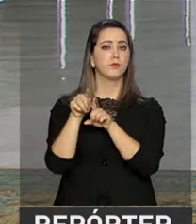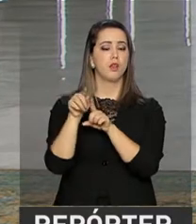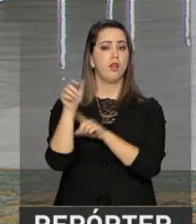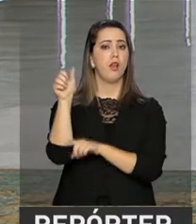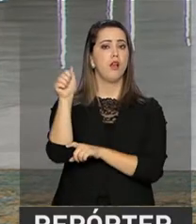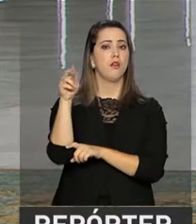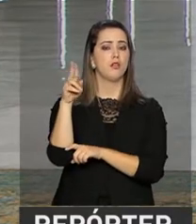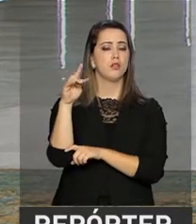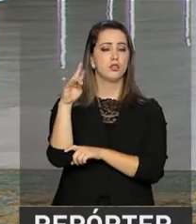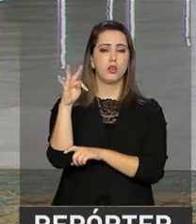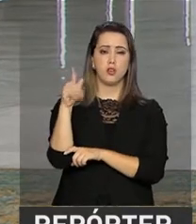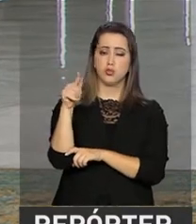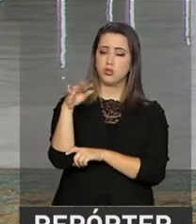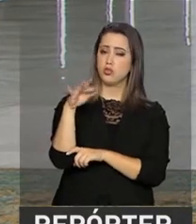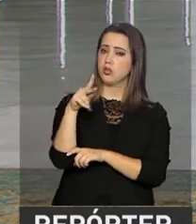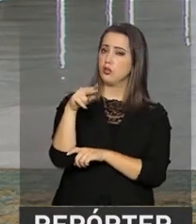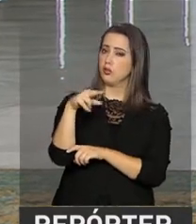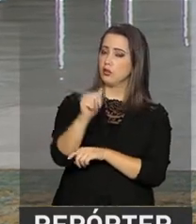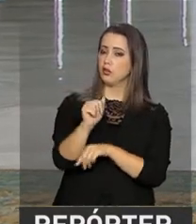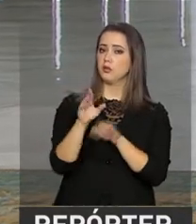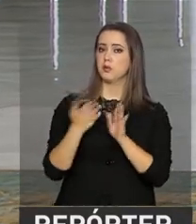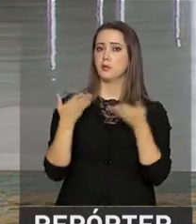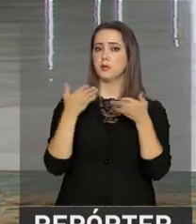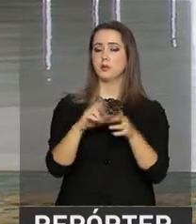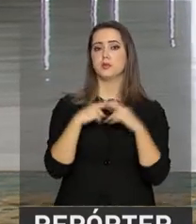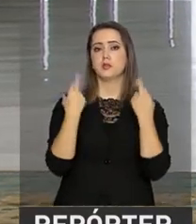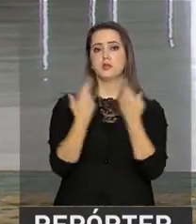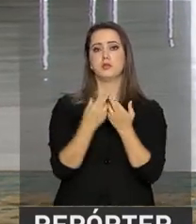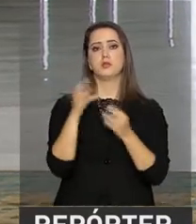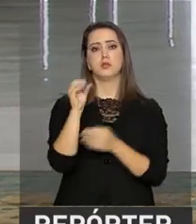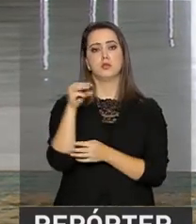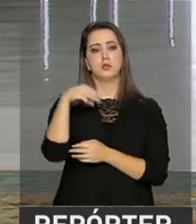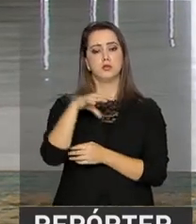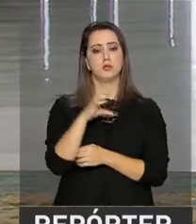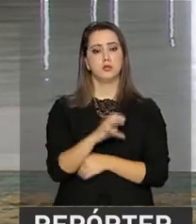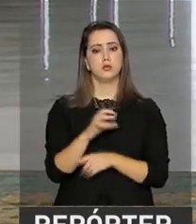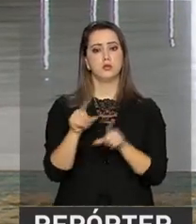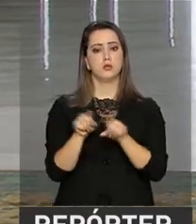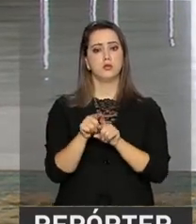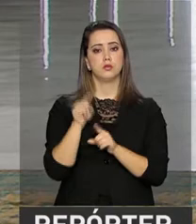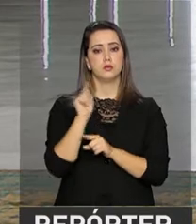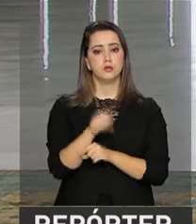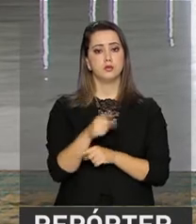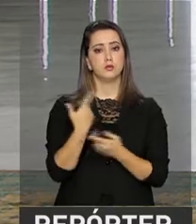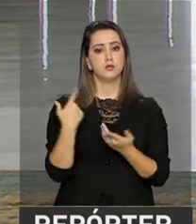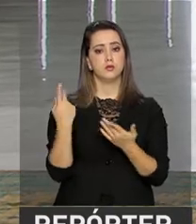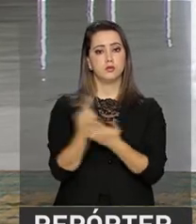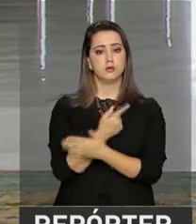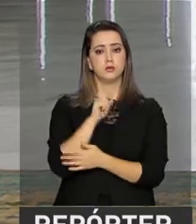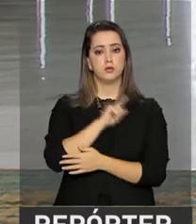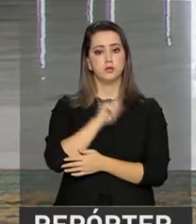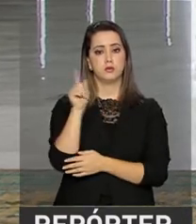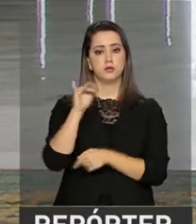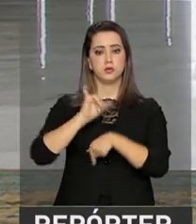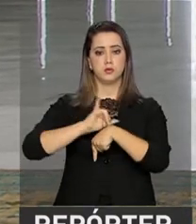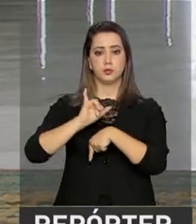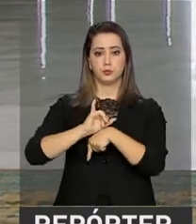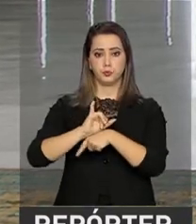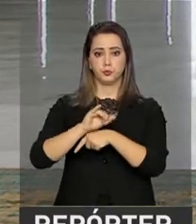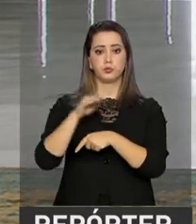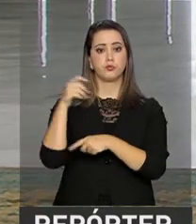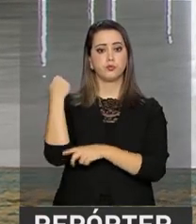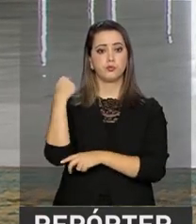da conferência ministerial da oms que a organização mundial do comércio até a contecer sendo lá na capital da argentina